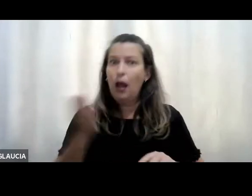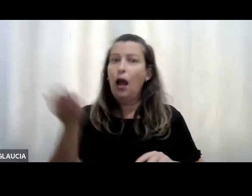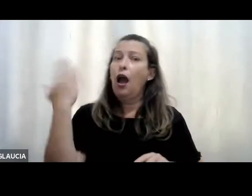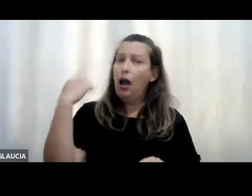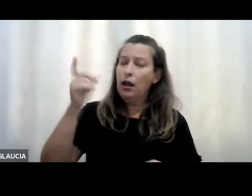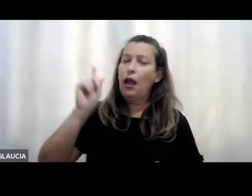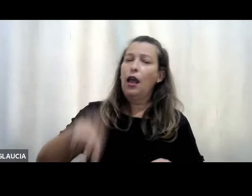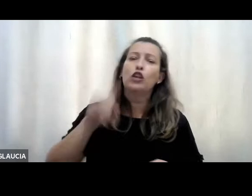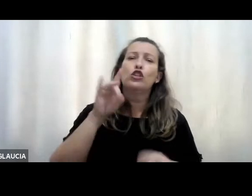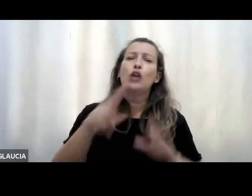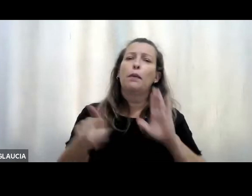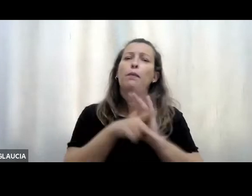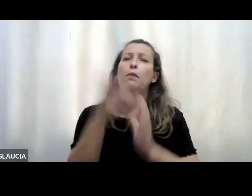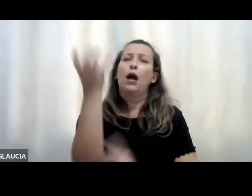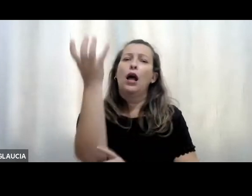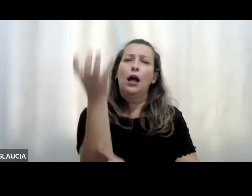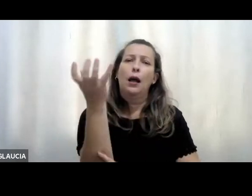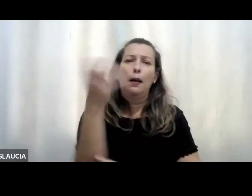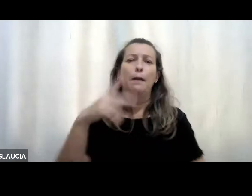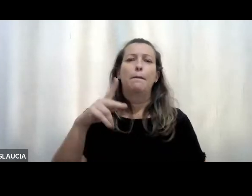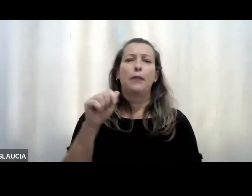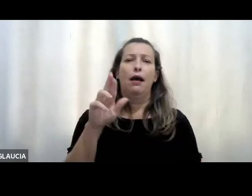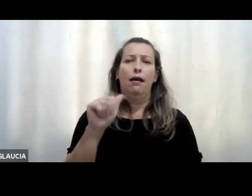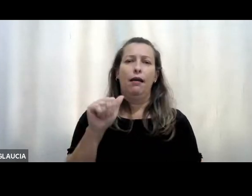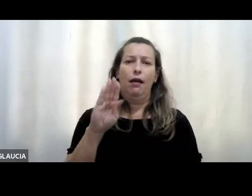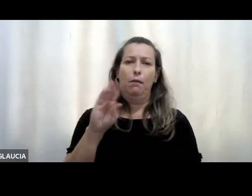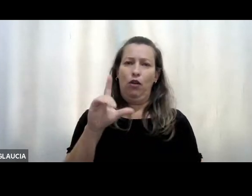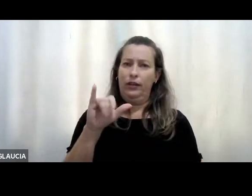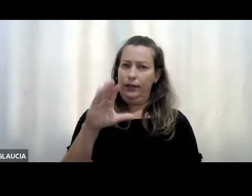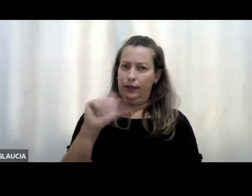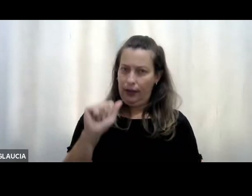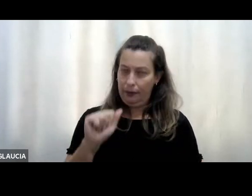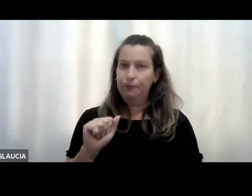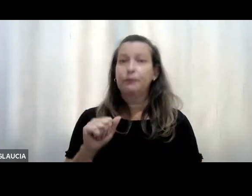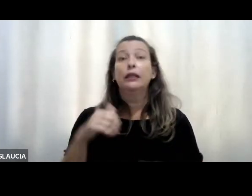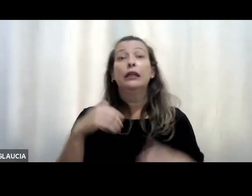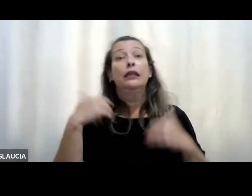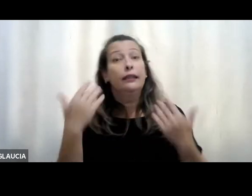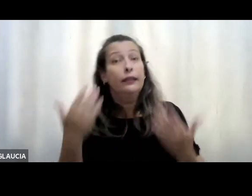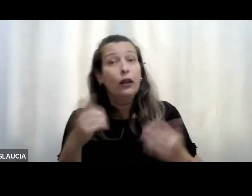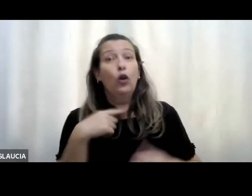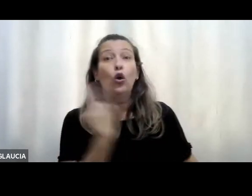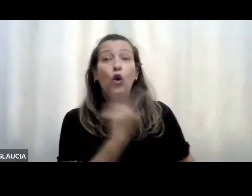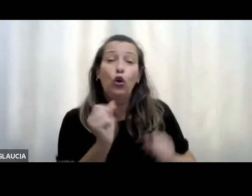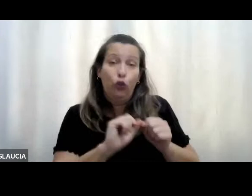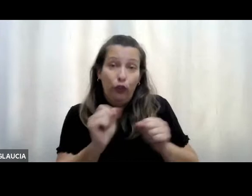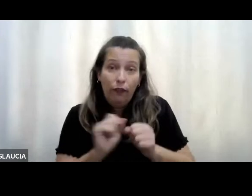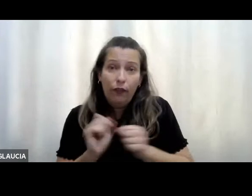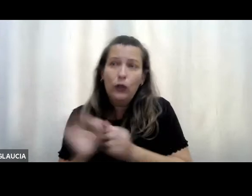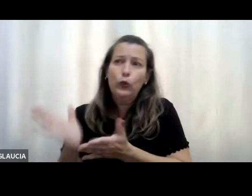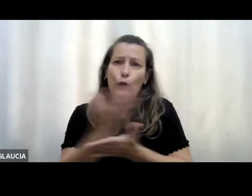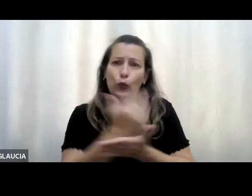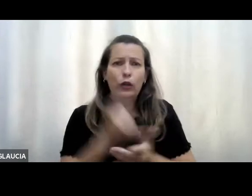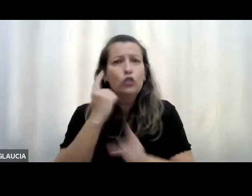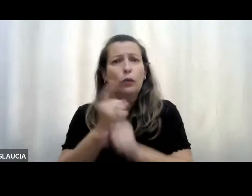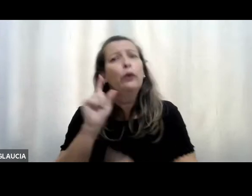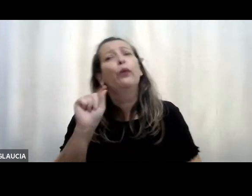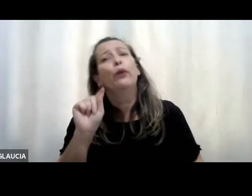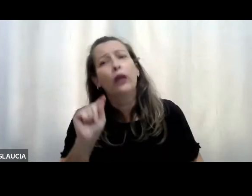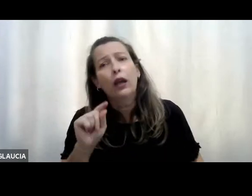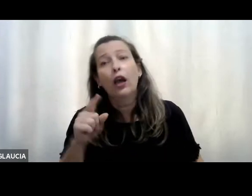que impedia fazer medição de BOPE. E na medição de BOPE que a gente fez, a gente descobriu que o nosso